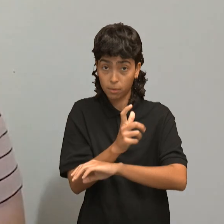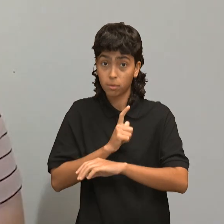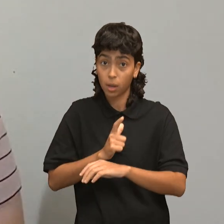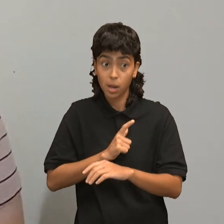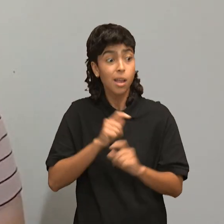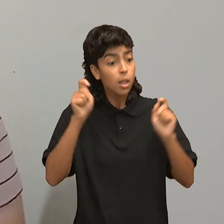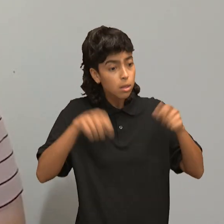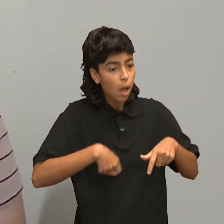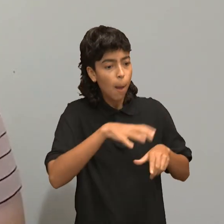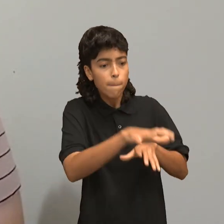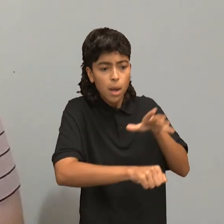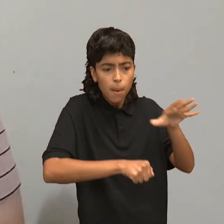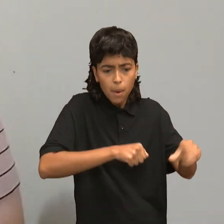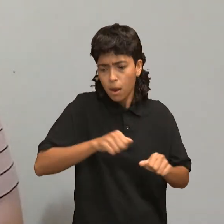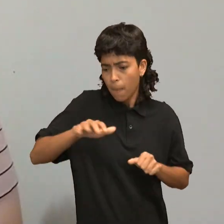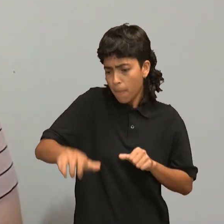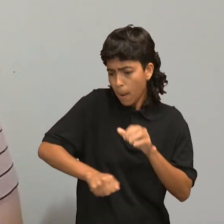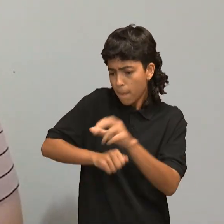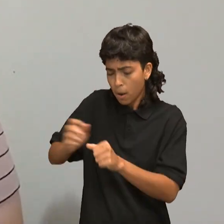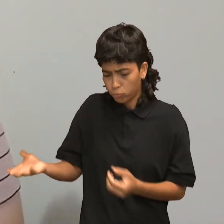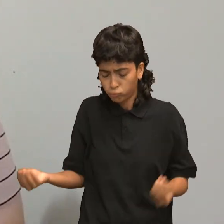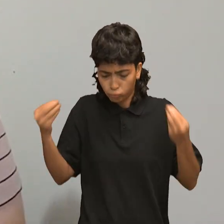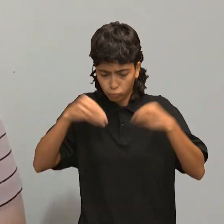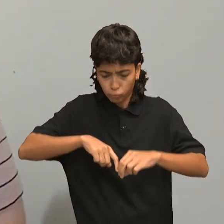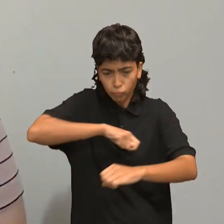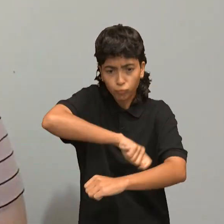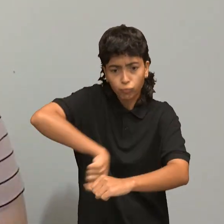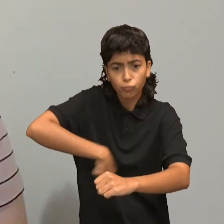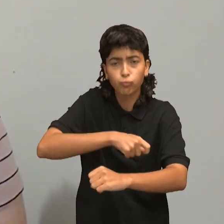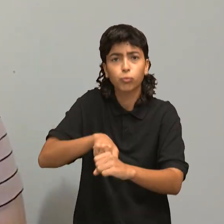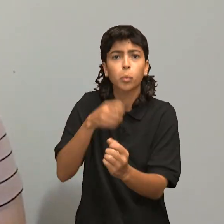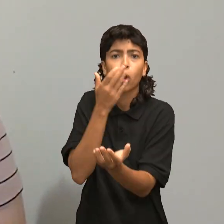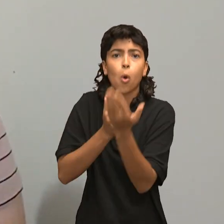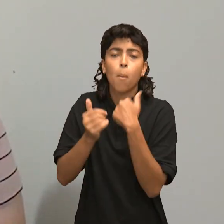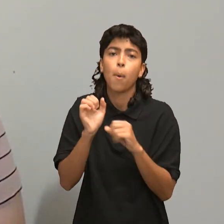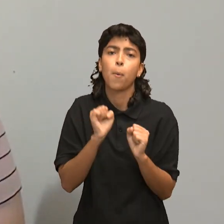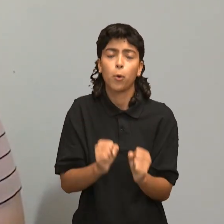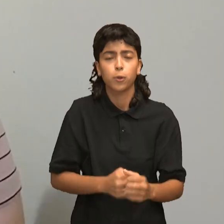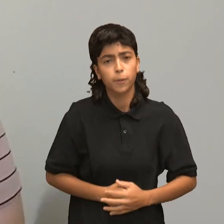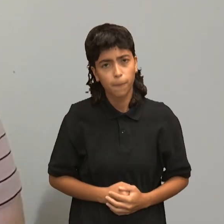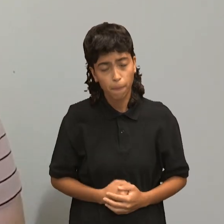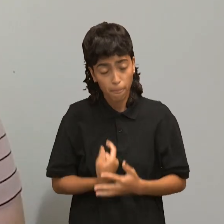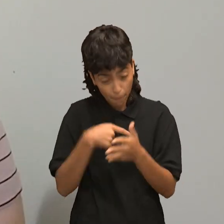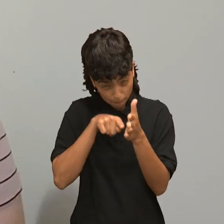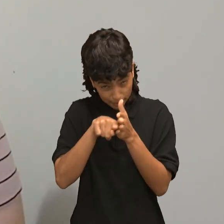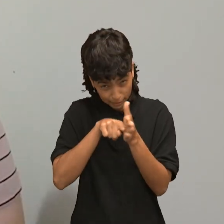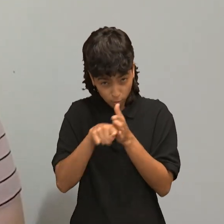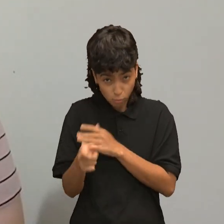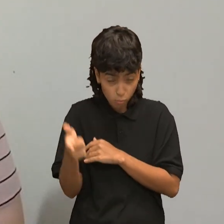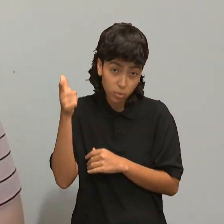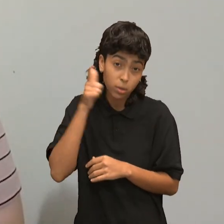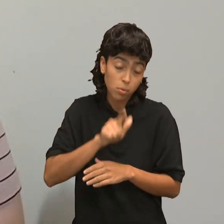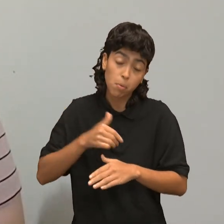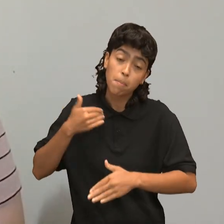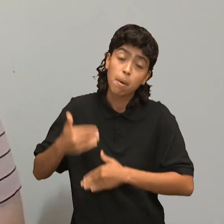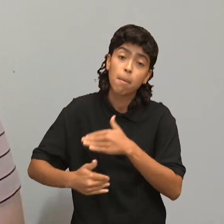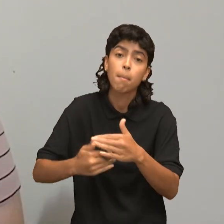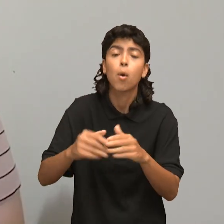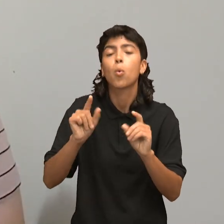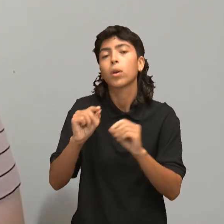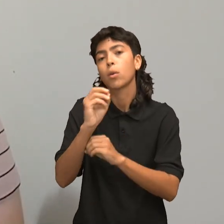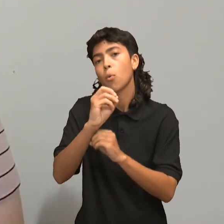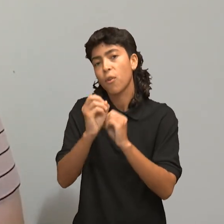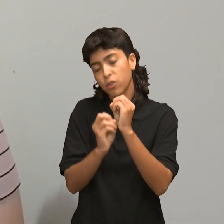mesa da população ou na indústria. Para que essa pesquisa possa ser realizada, a UFG tem total